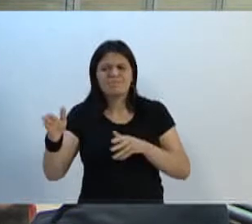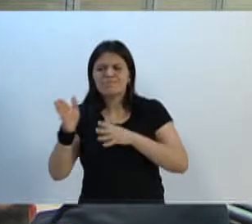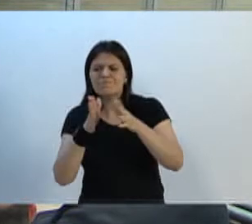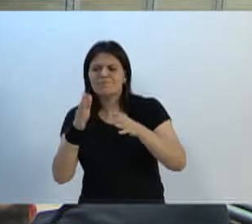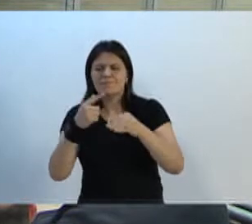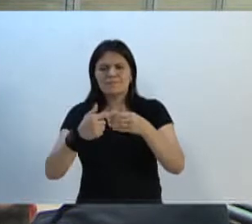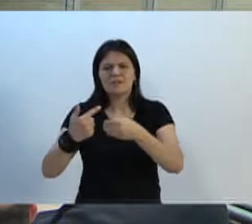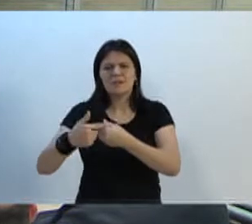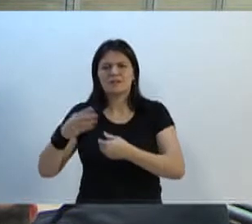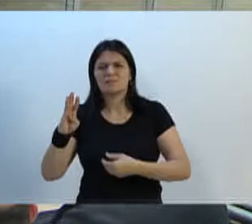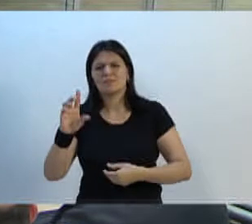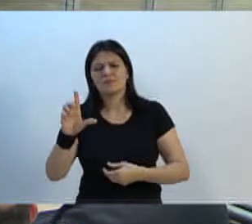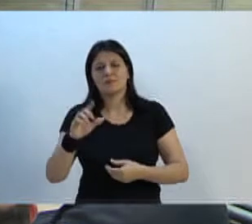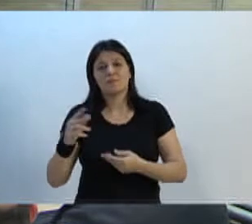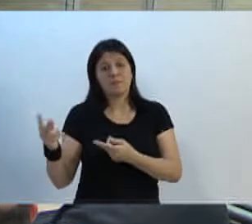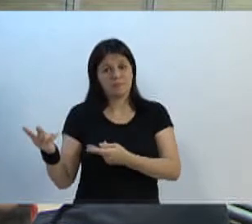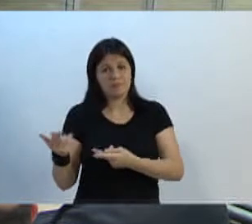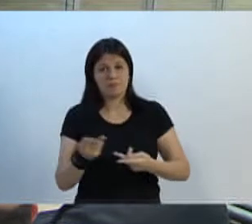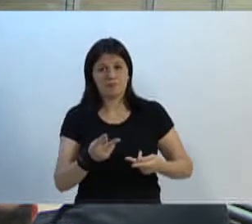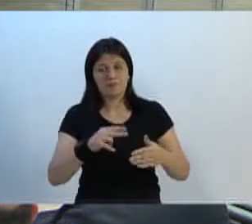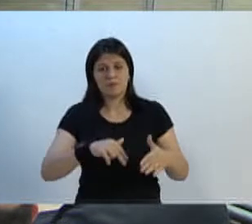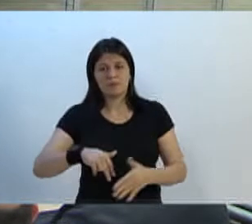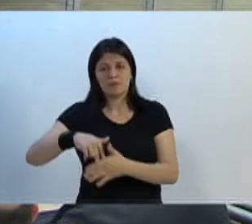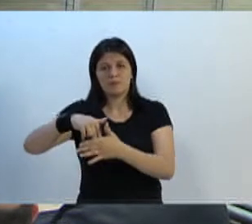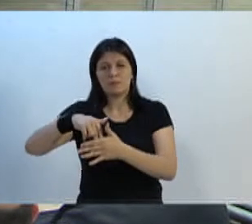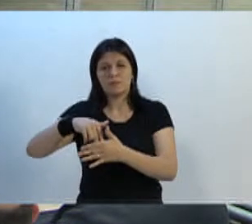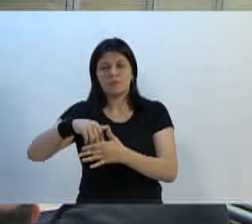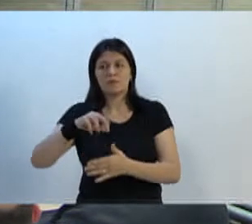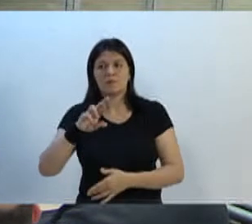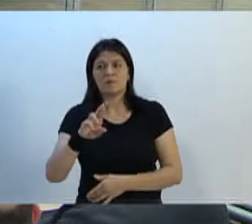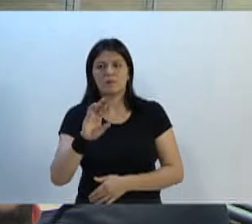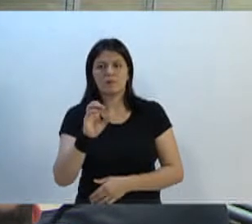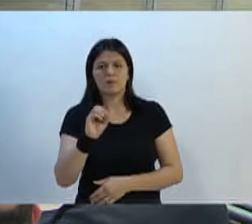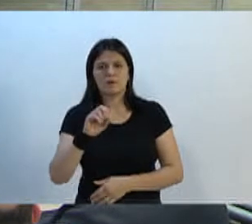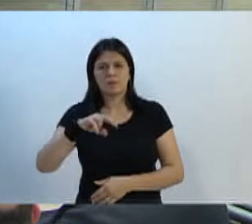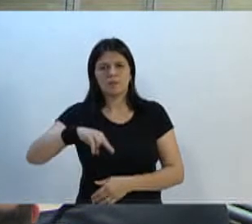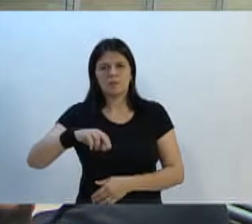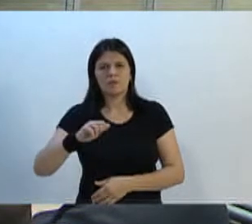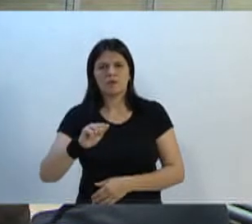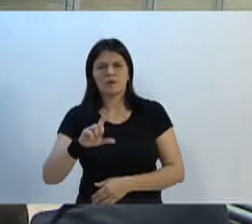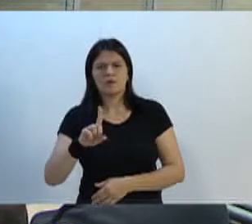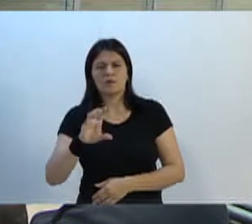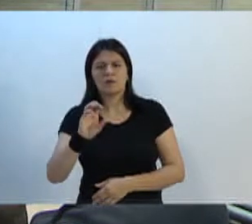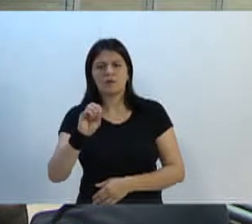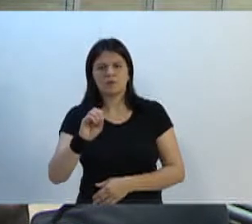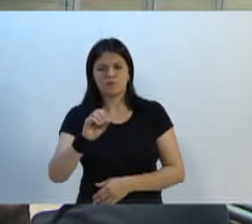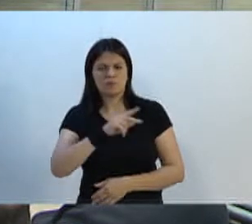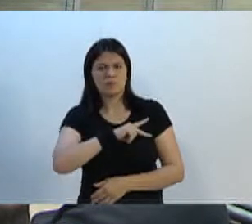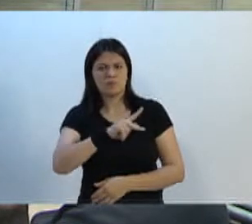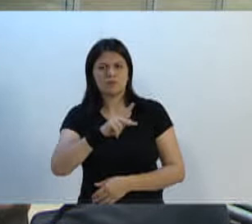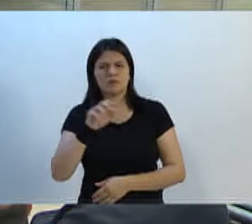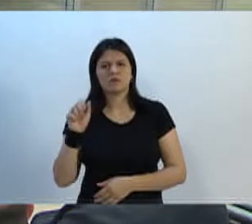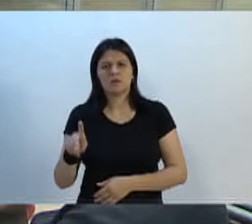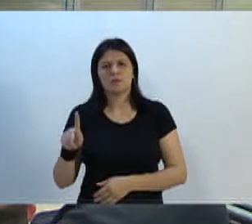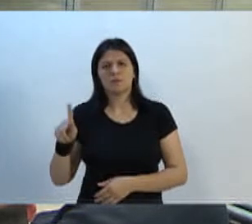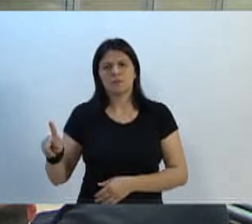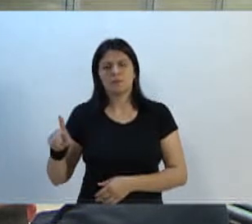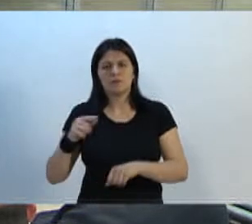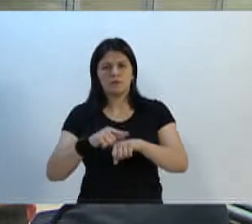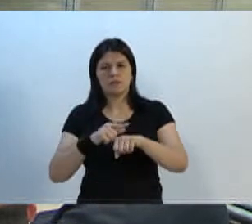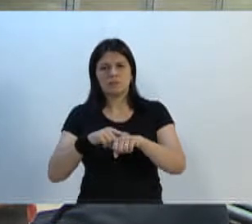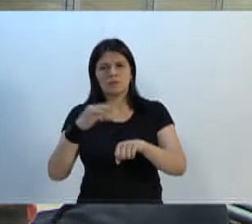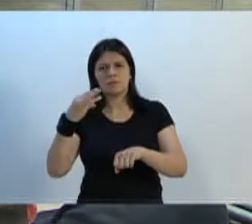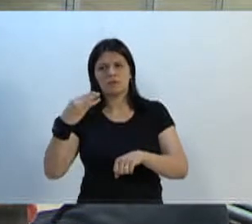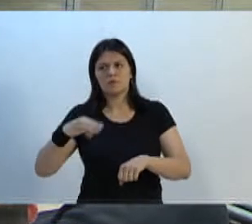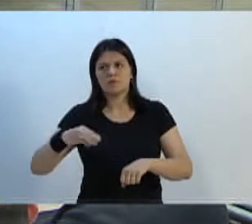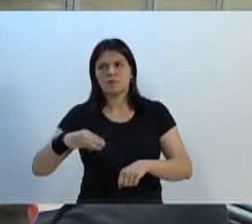Blumenau convido para fazer uso da palavra o seu Ronaldo que é o presidente da mobilização das Apps pelo tempo de 3